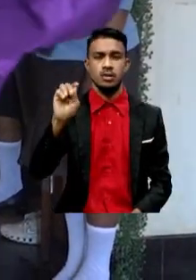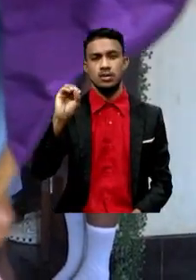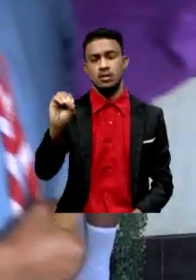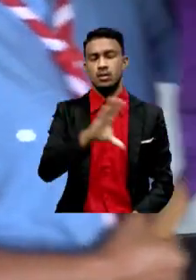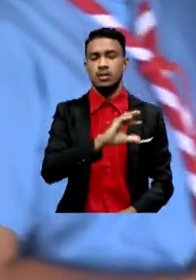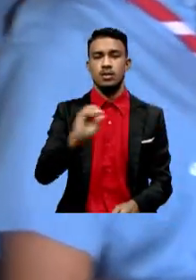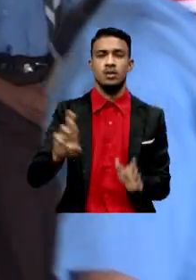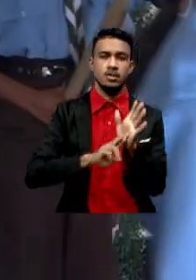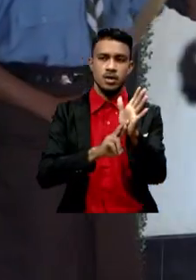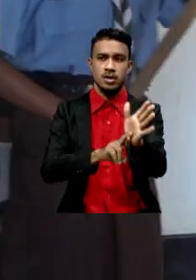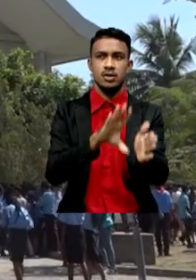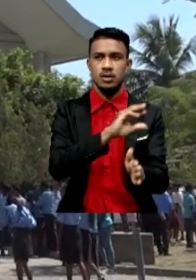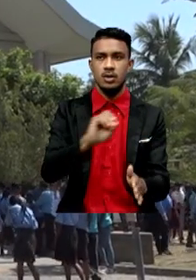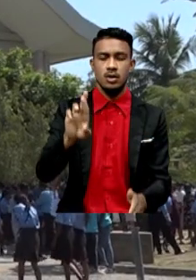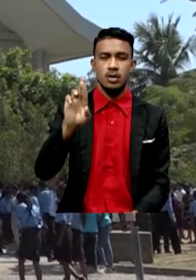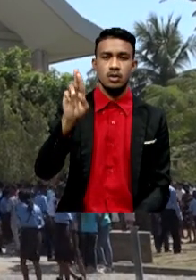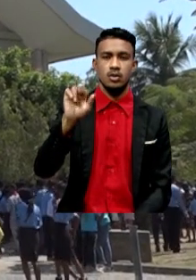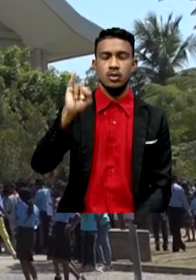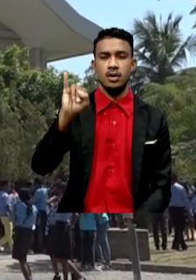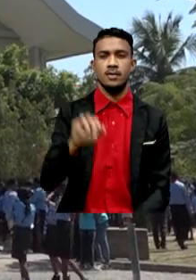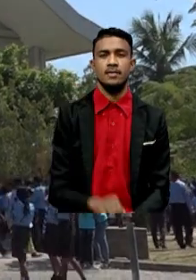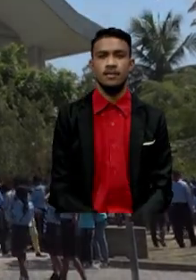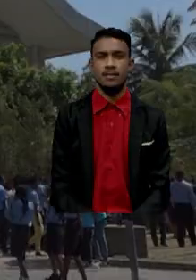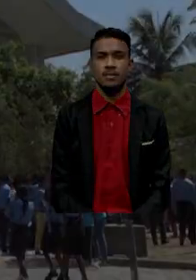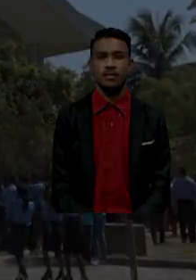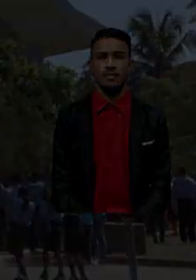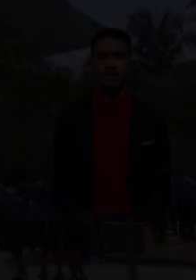escuteiro Timor-Leste, Rui Maria de Arrozum, Agostinho da Costa e Lara Guzmão, Gemen.